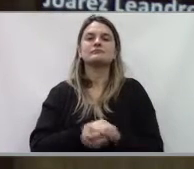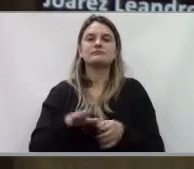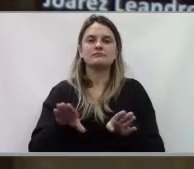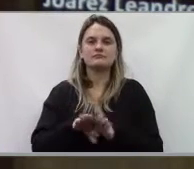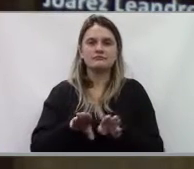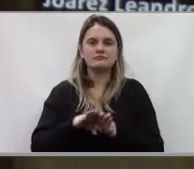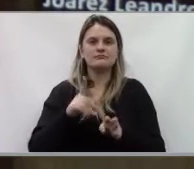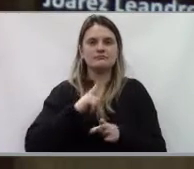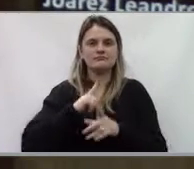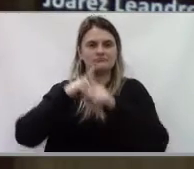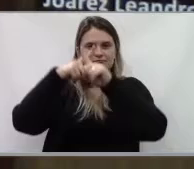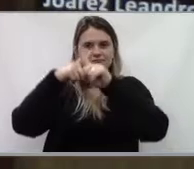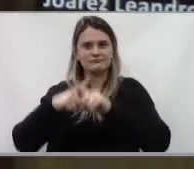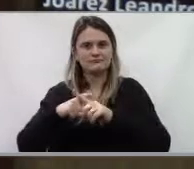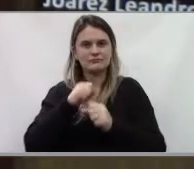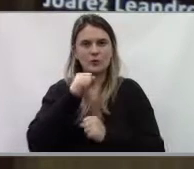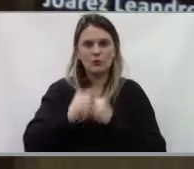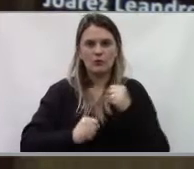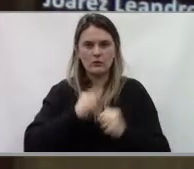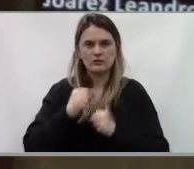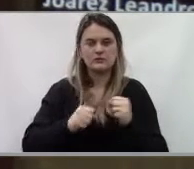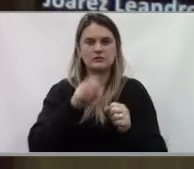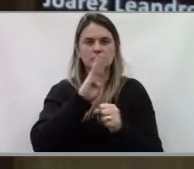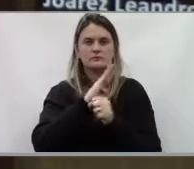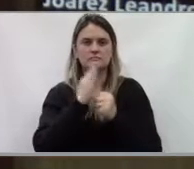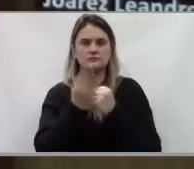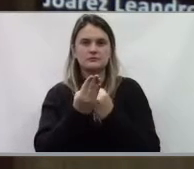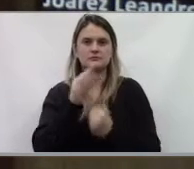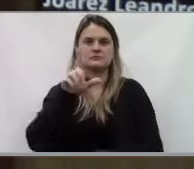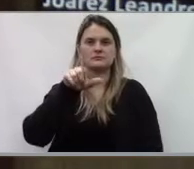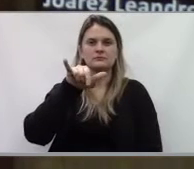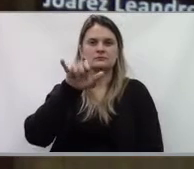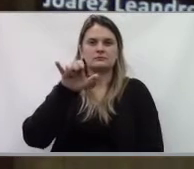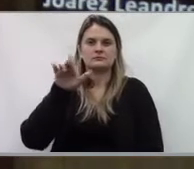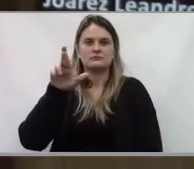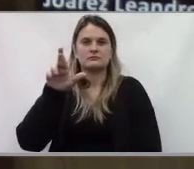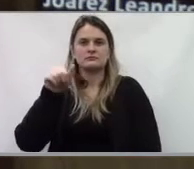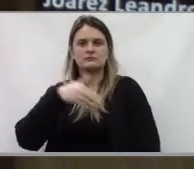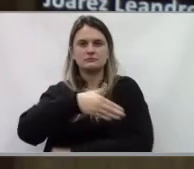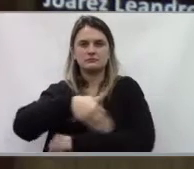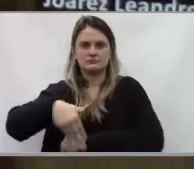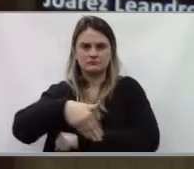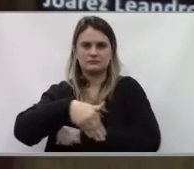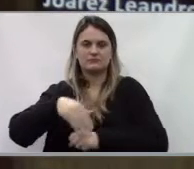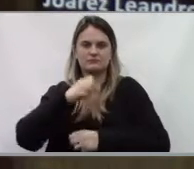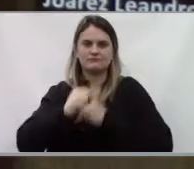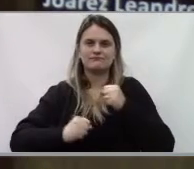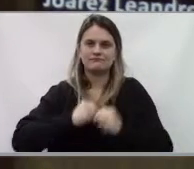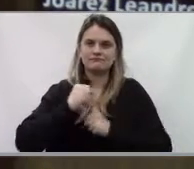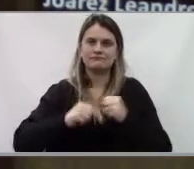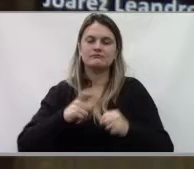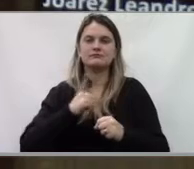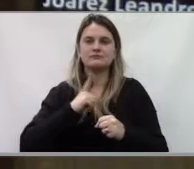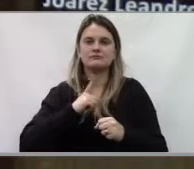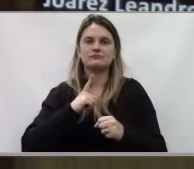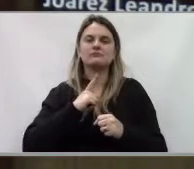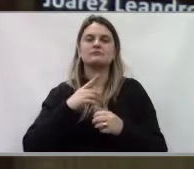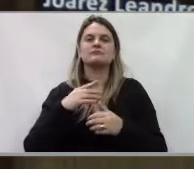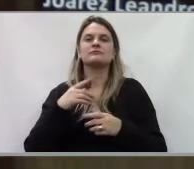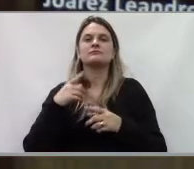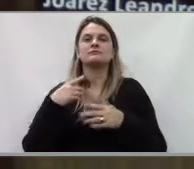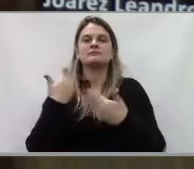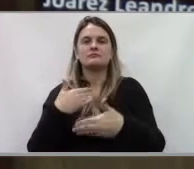nós tivemos a corrida lá no bairro Limeira, né? A corrida de rua, onde tem as